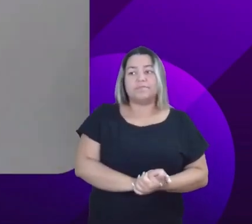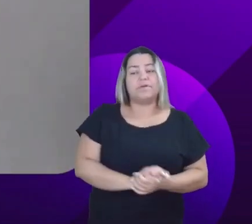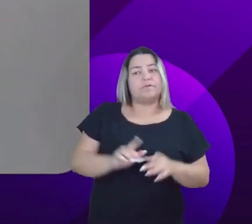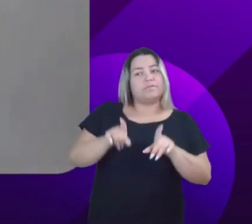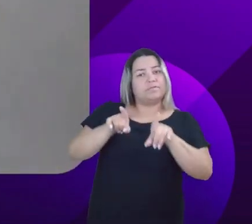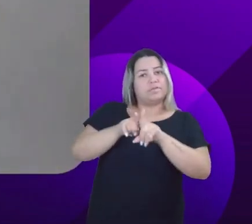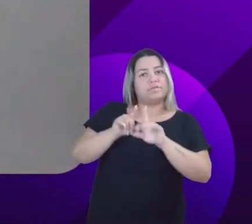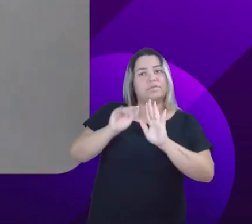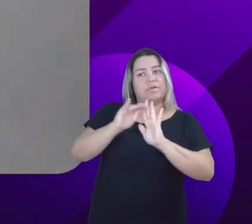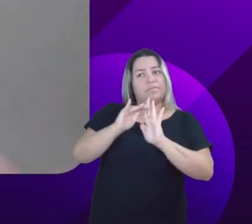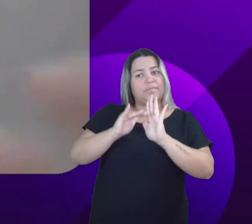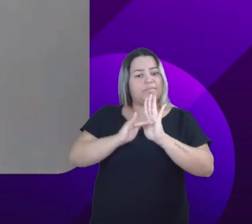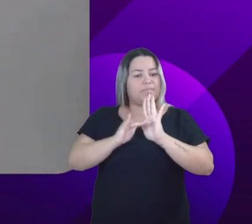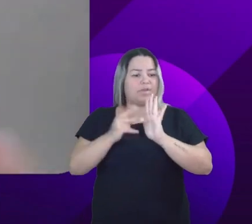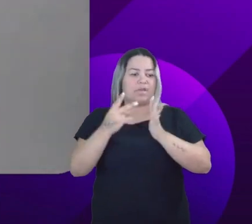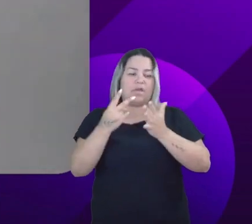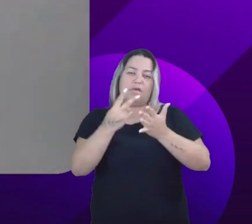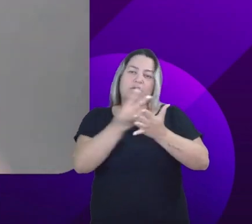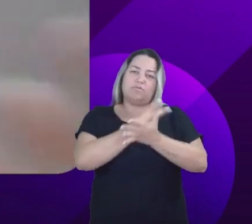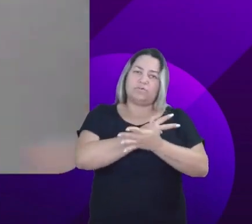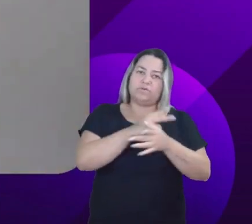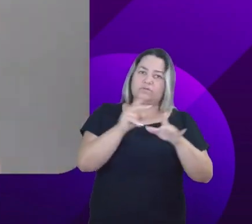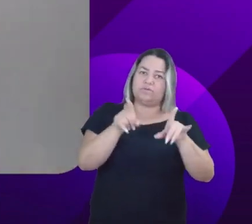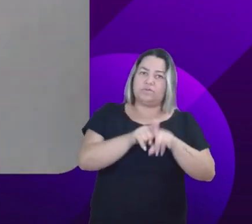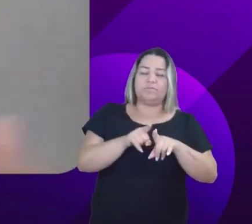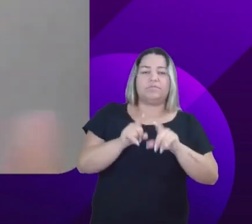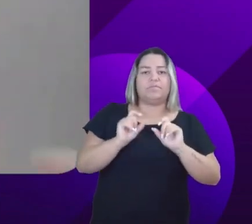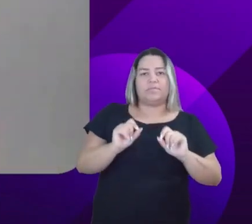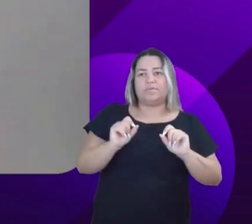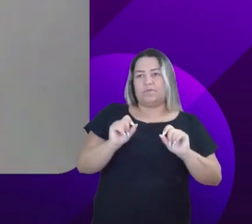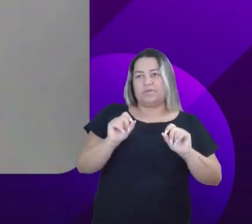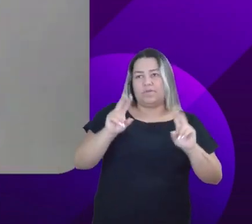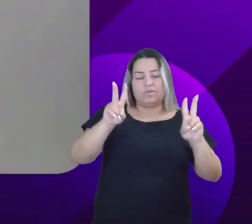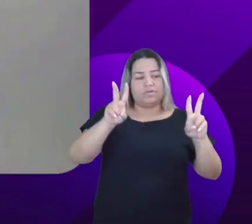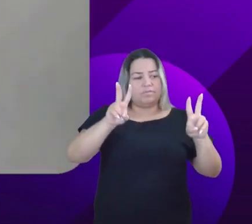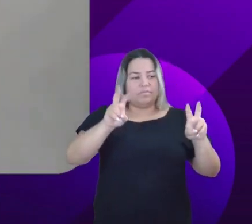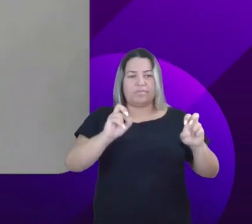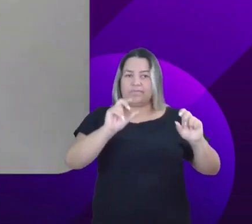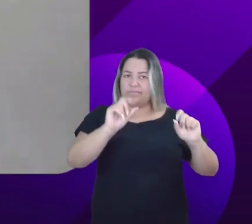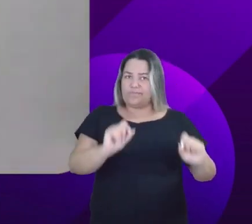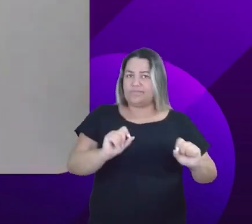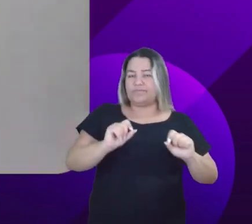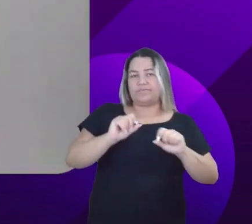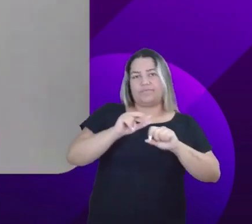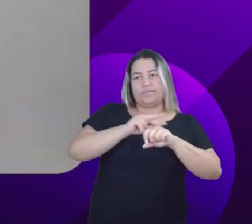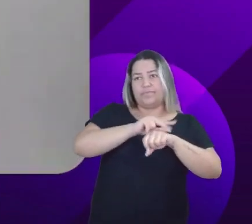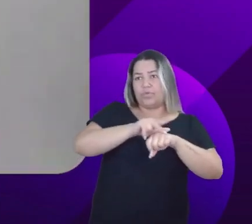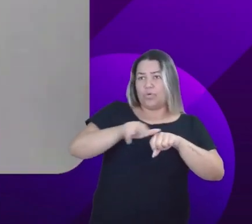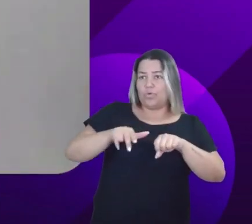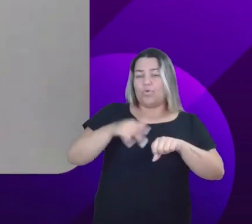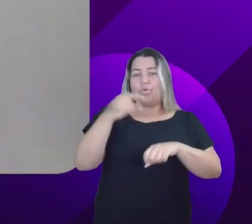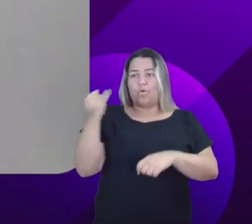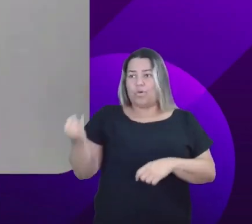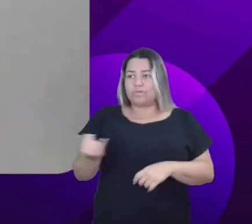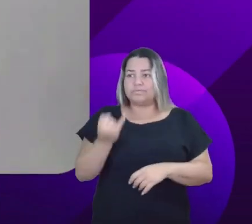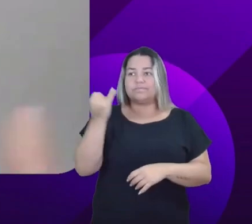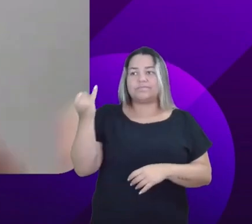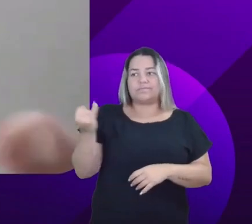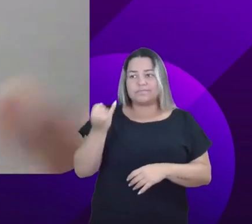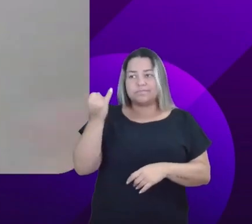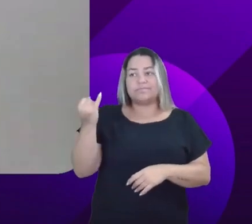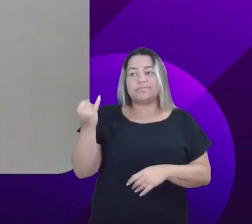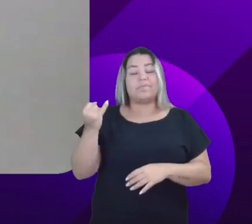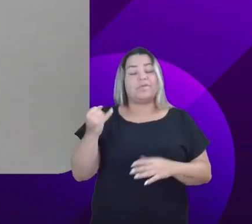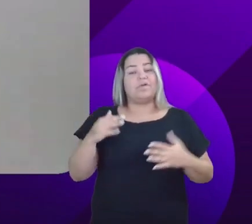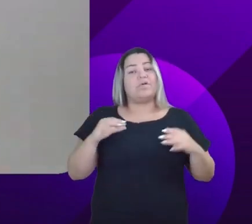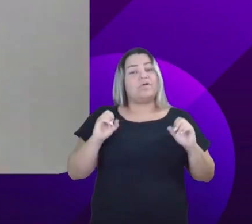questões, então, elas passam muito, ou têm na temática de gênero um elemento importante, tá?